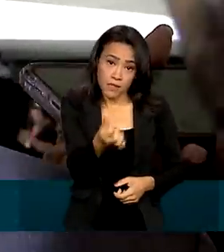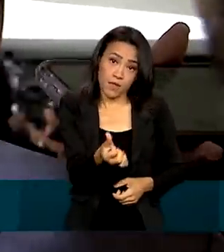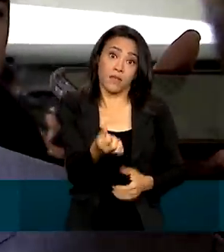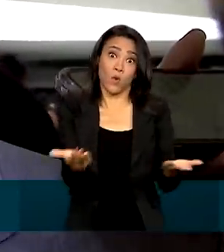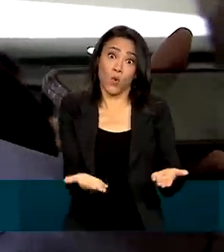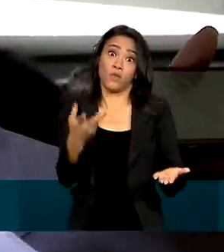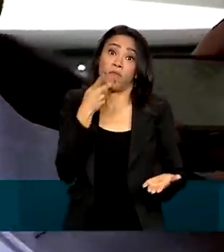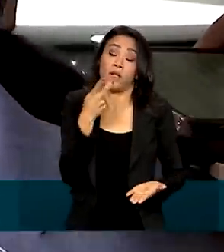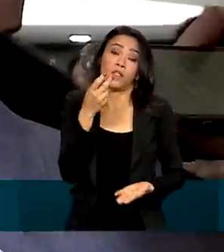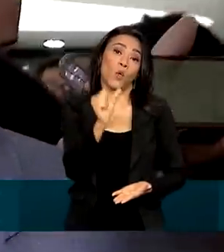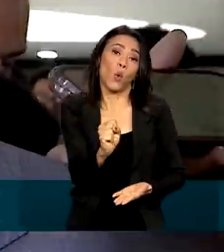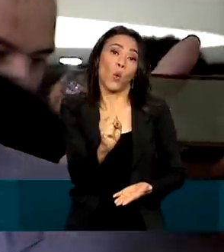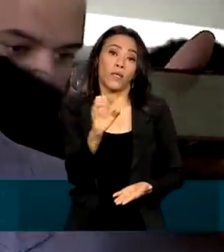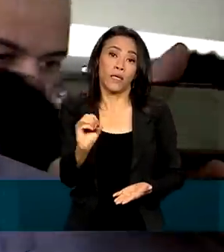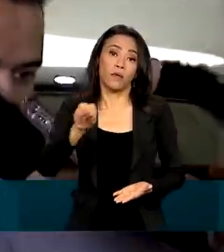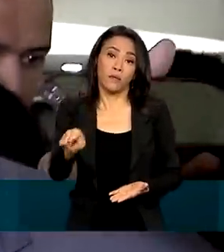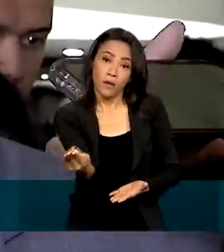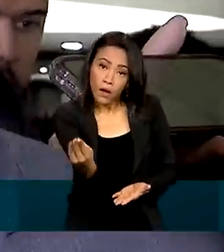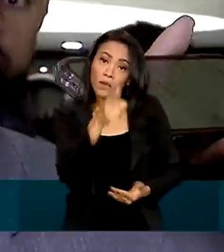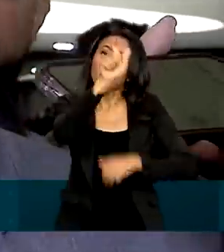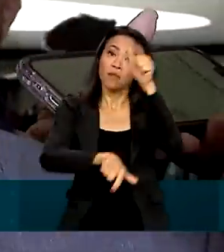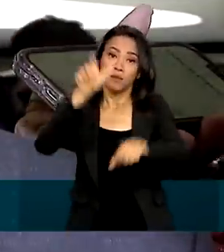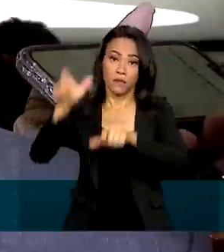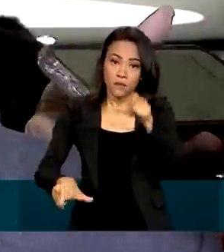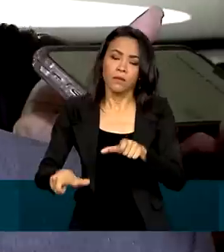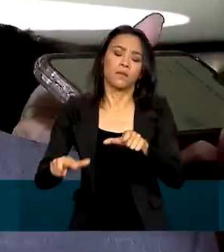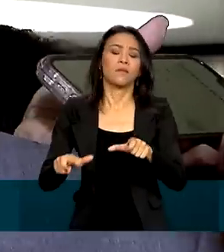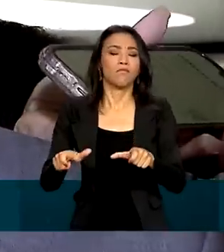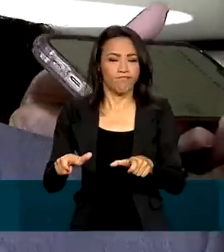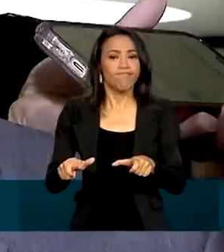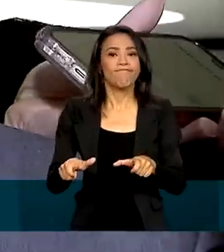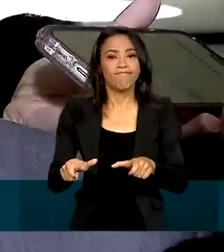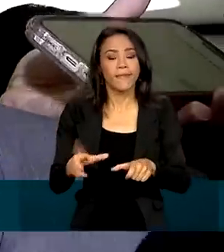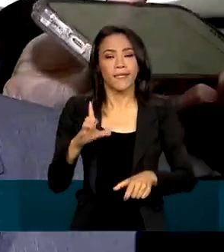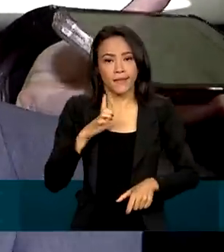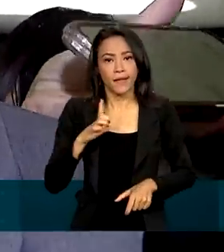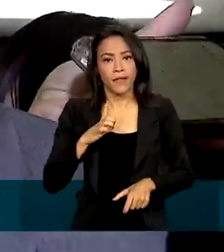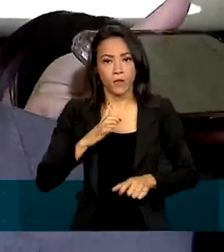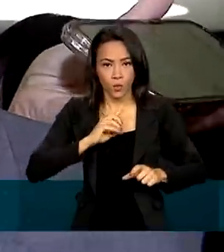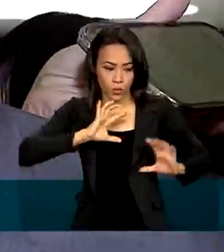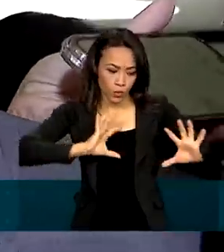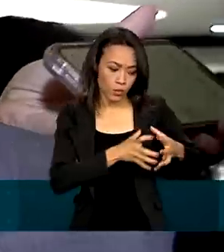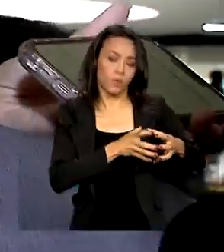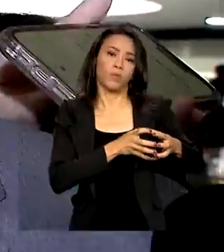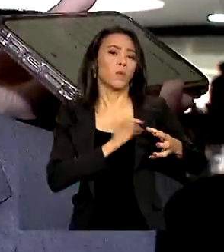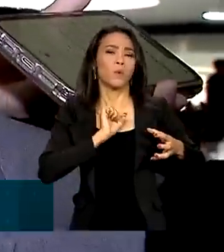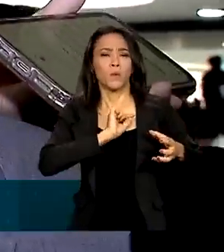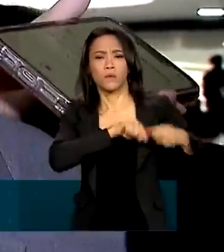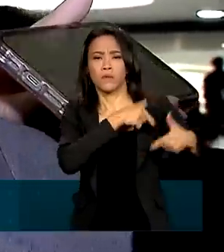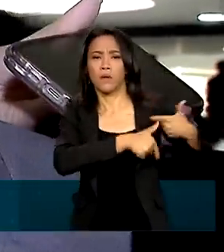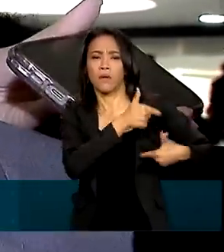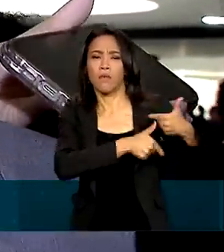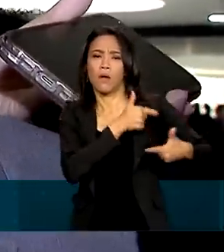em 80 milhões de brasileiros e a uma um grupo de trabalho que trabalha